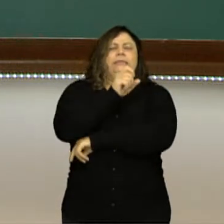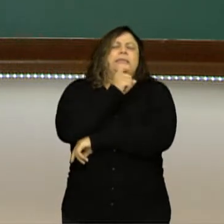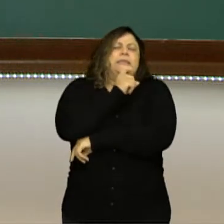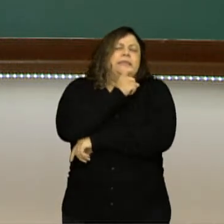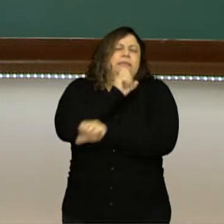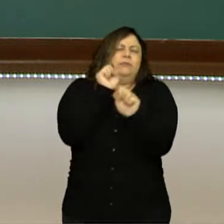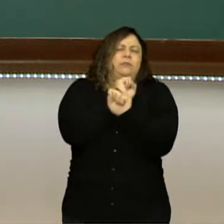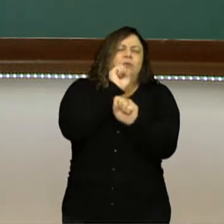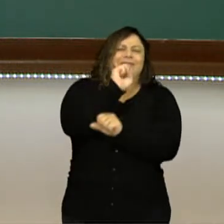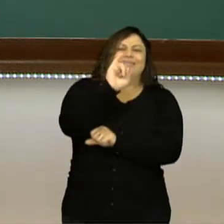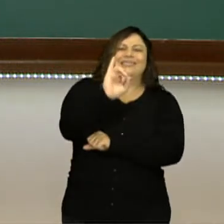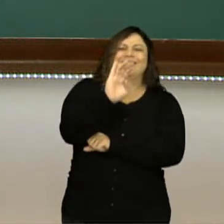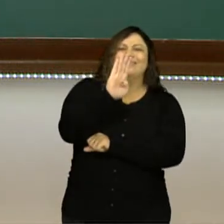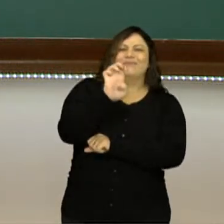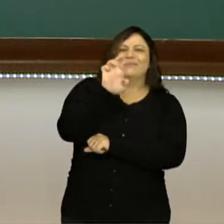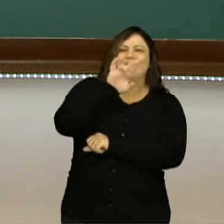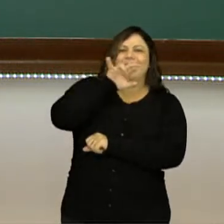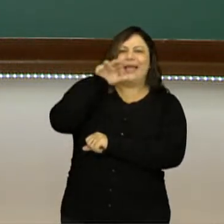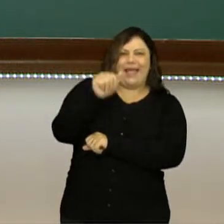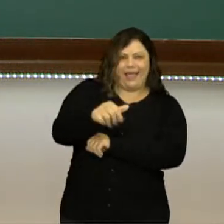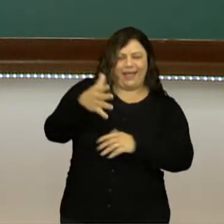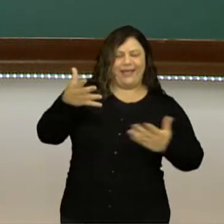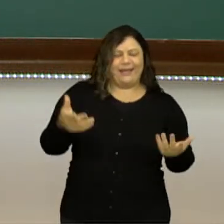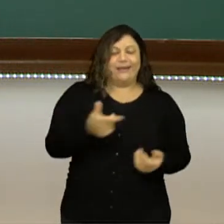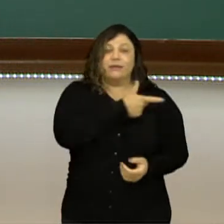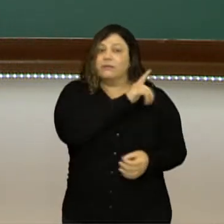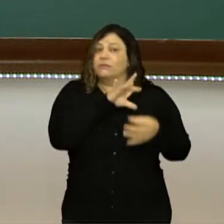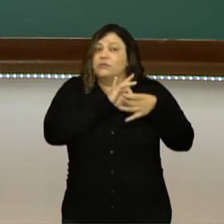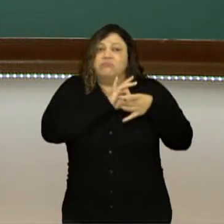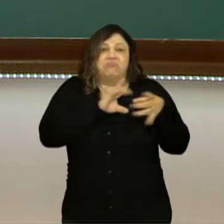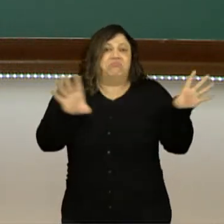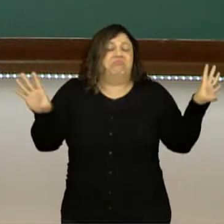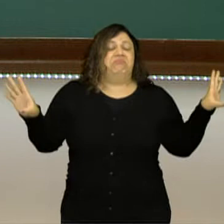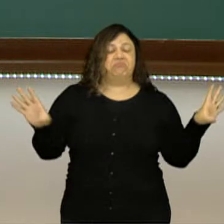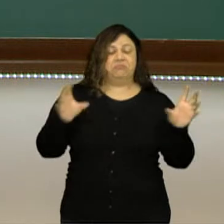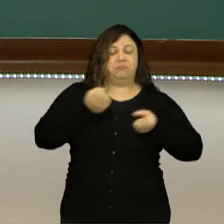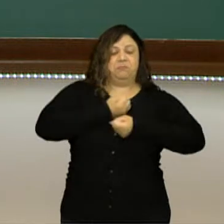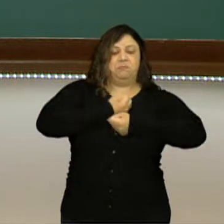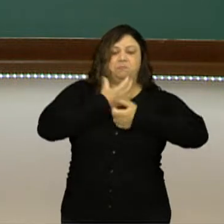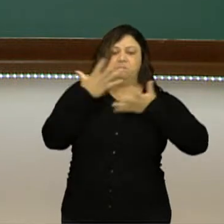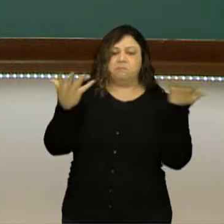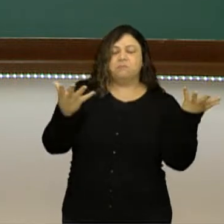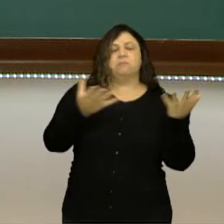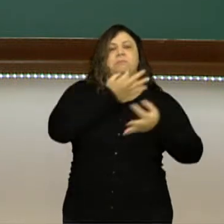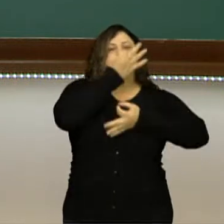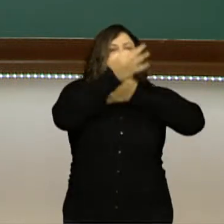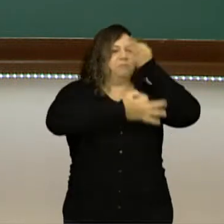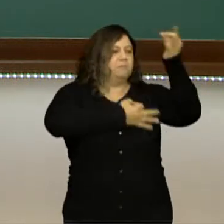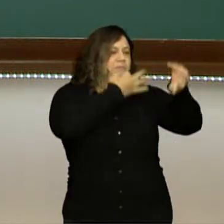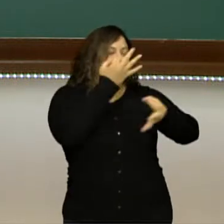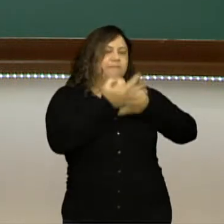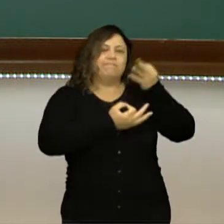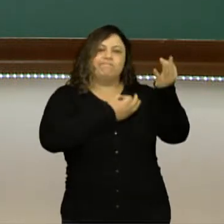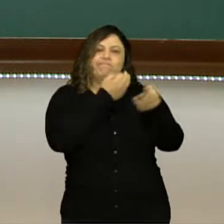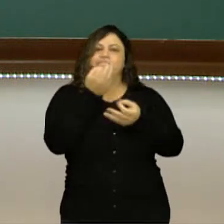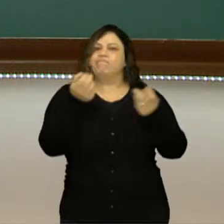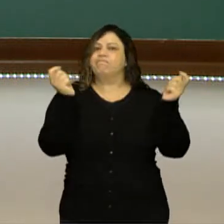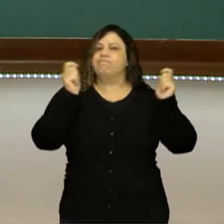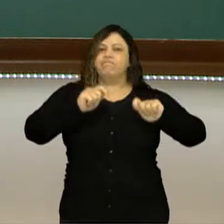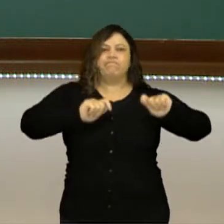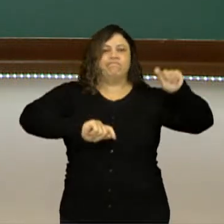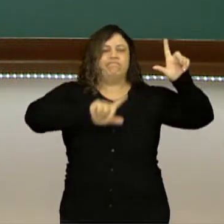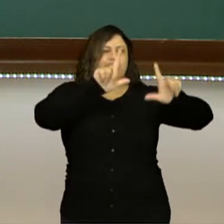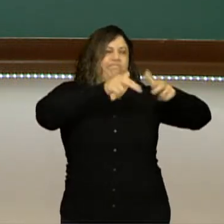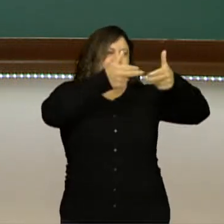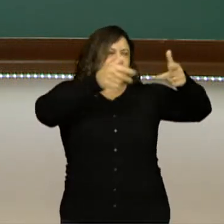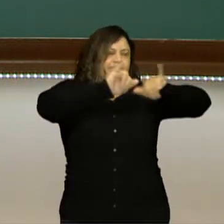União Soviética. Então, não havia liberdade de expressão, de imprensa, de opinião, não havia essa liberdade